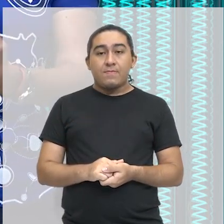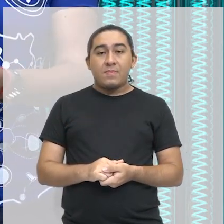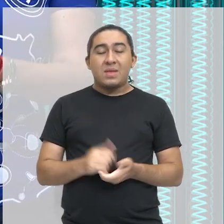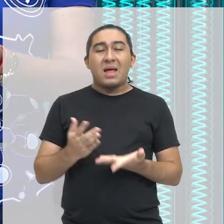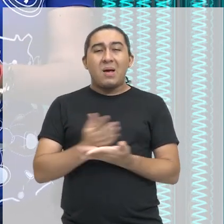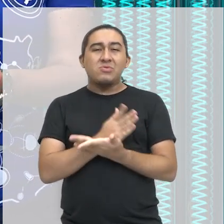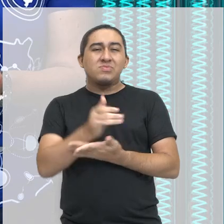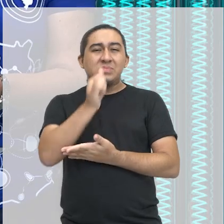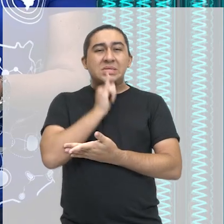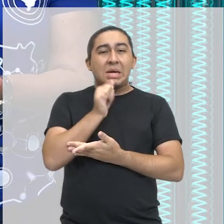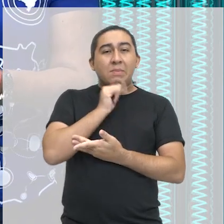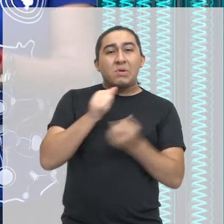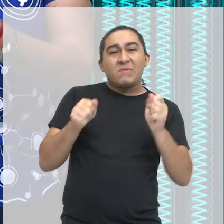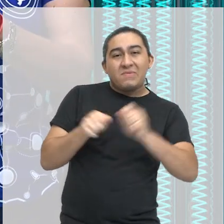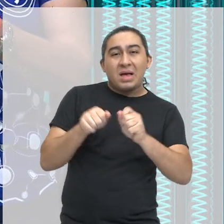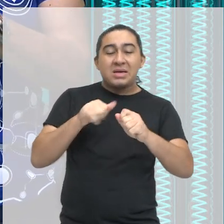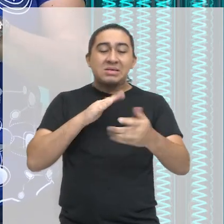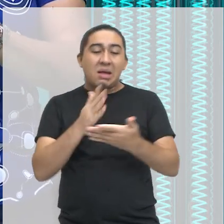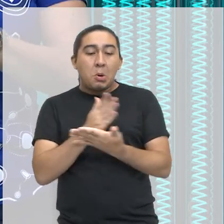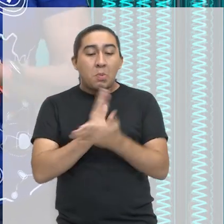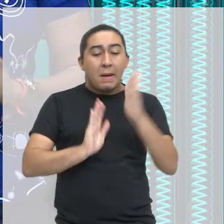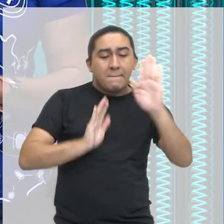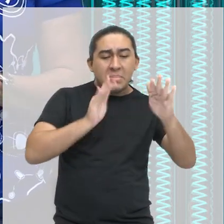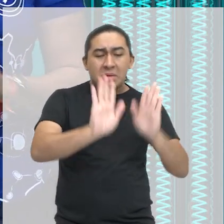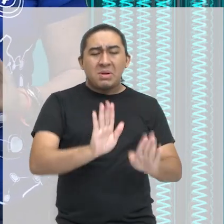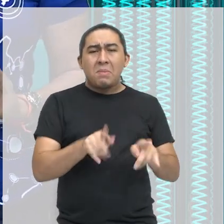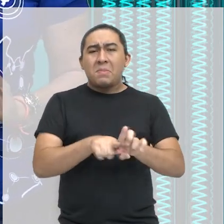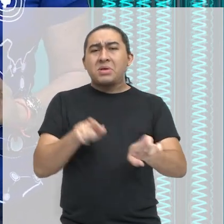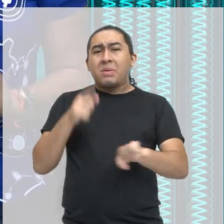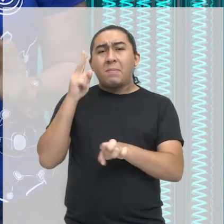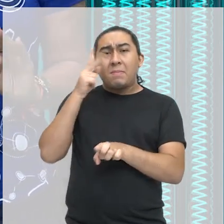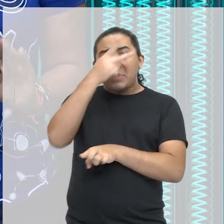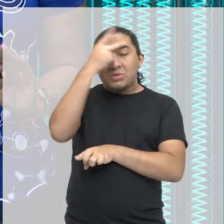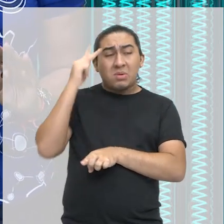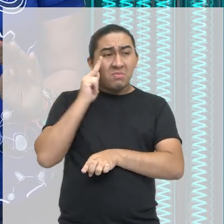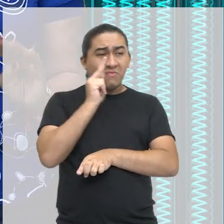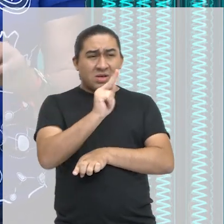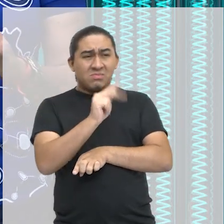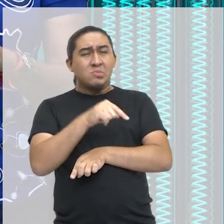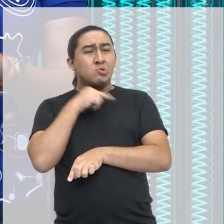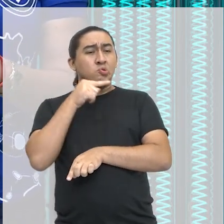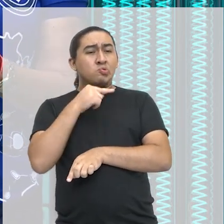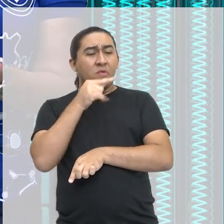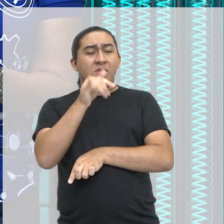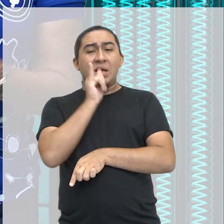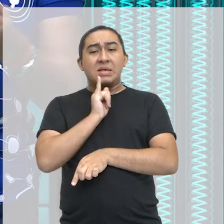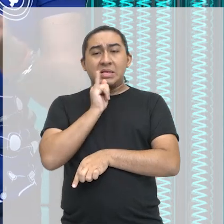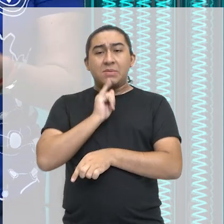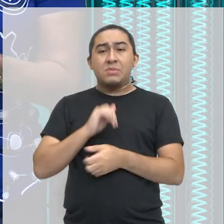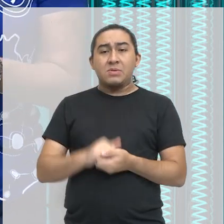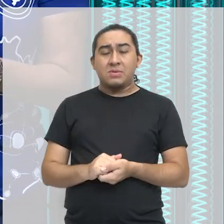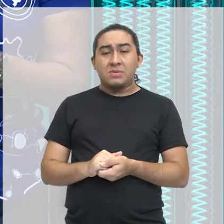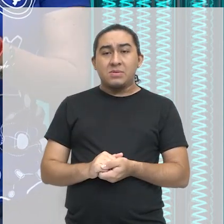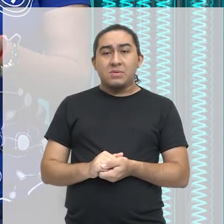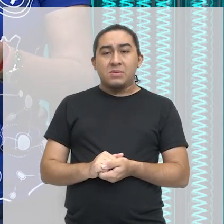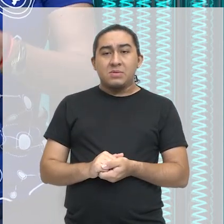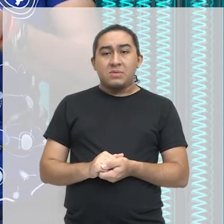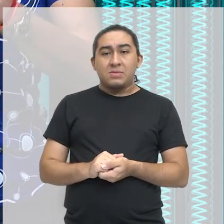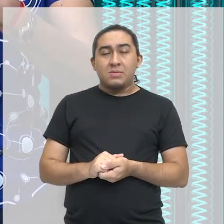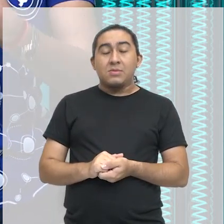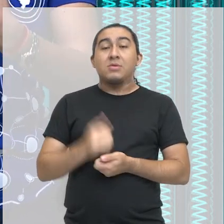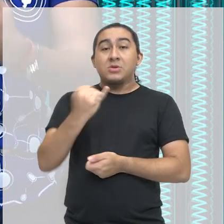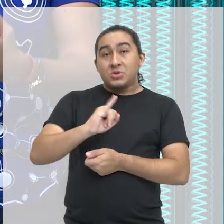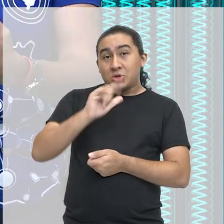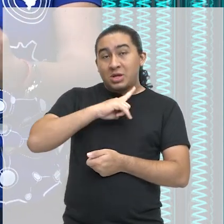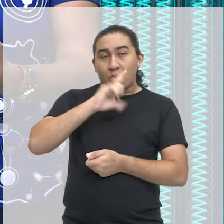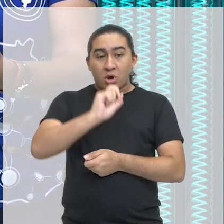vê alguém fazendo alguma mímica que você não consegue compreender. Por exemplo, a linguagem de Libras. Se você